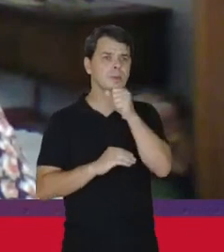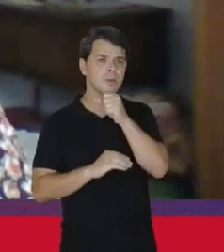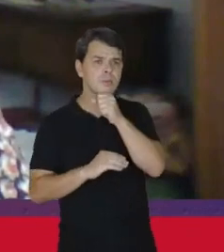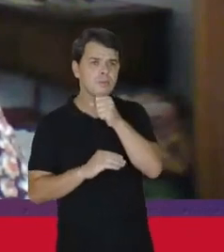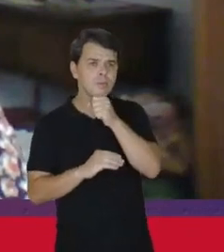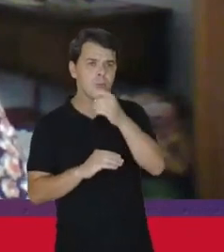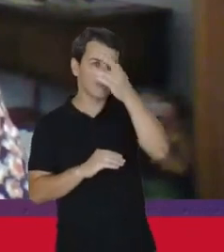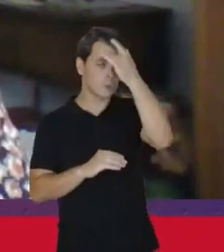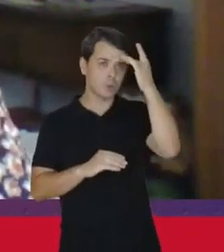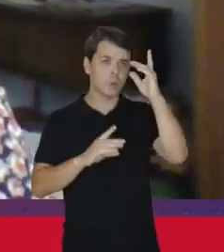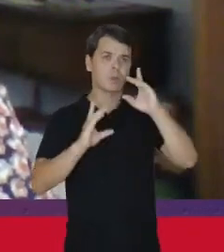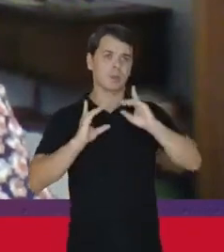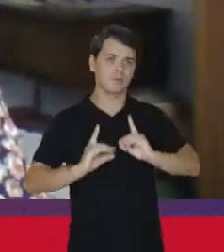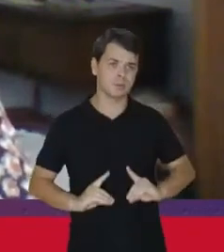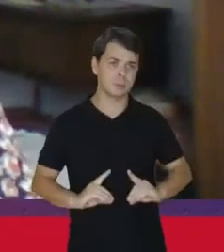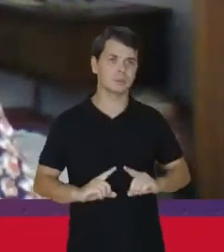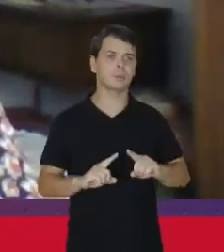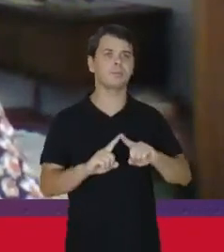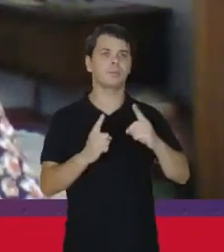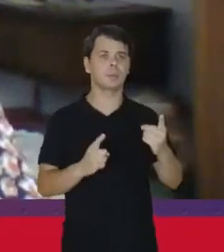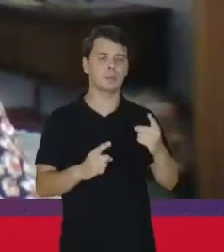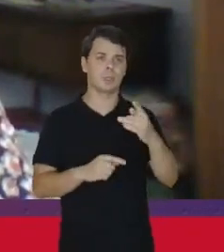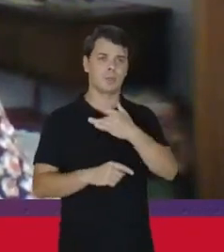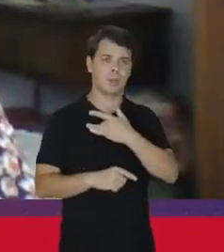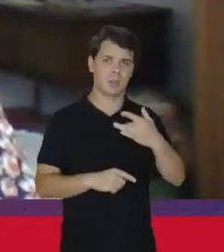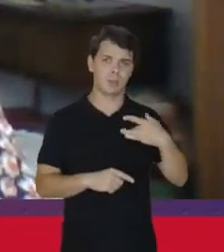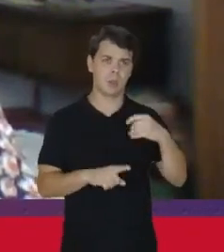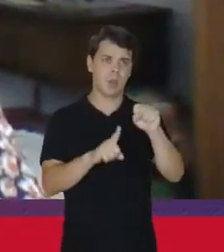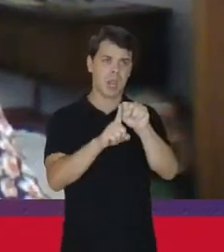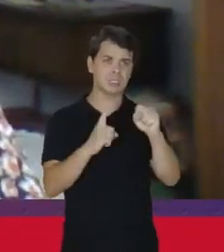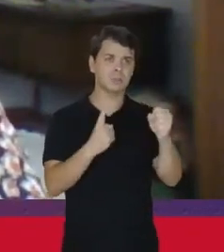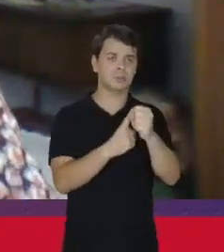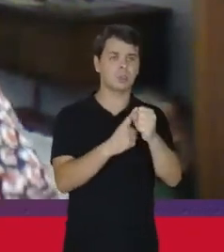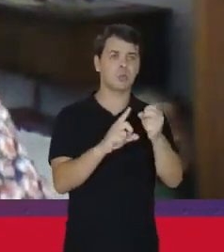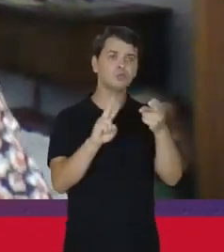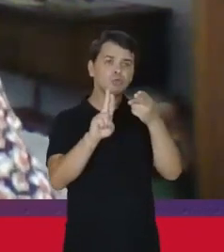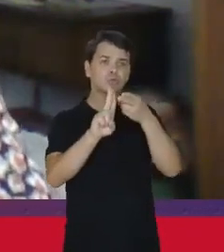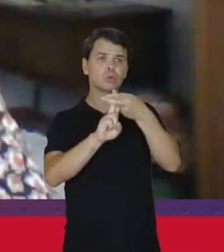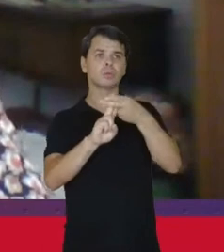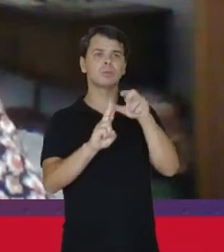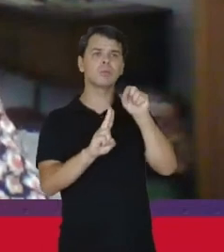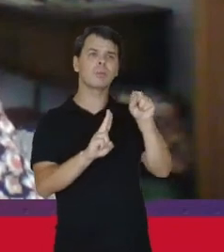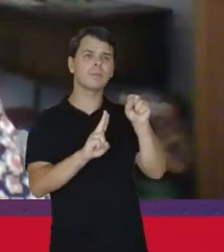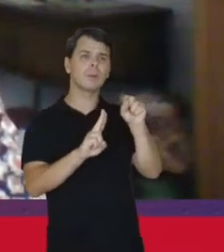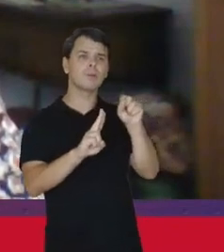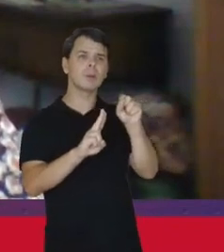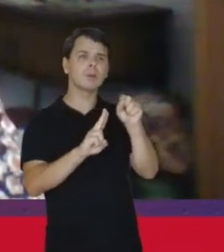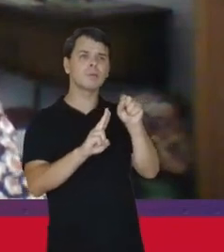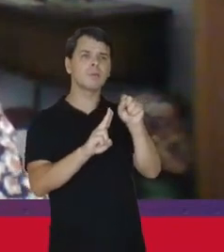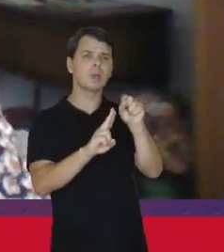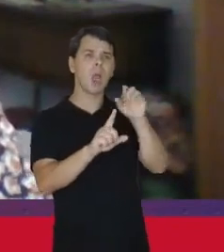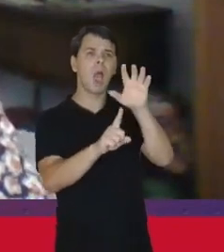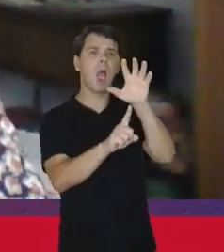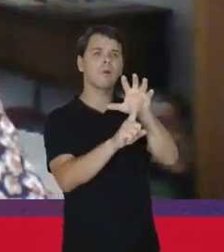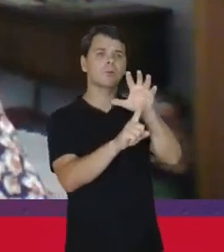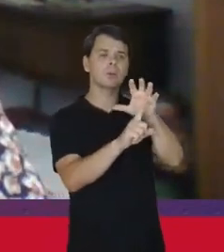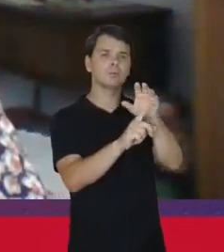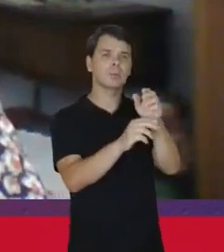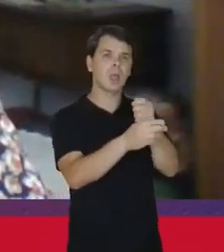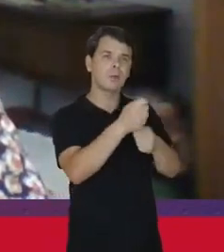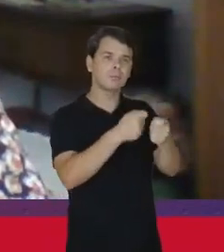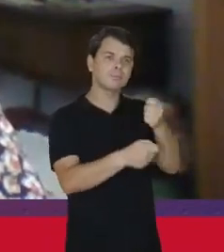pessoas com deficiência, e a saúde, que é o Sistema Único de Saúde. Para financiar o Sistema de